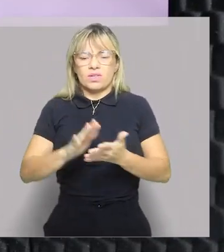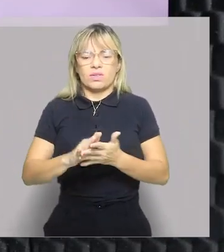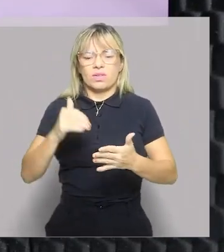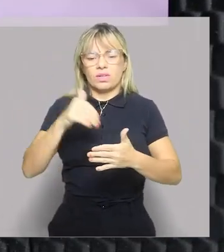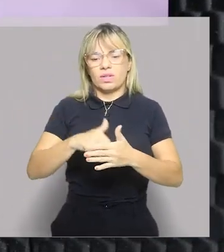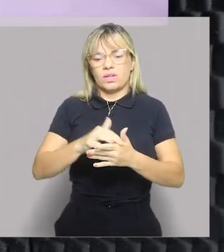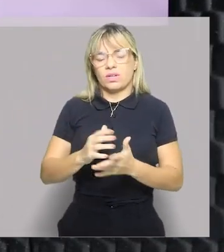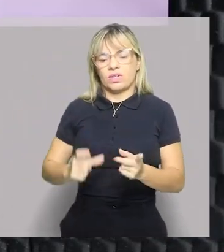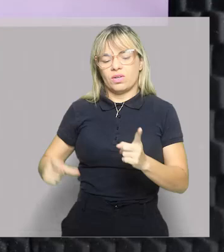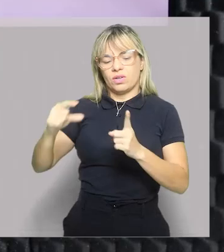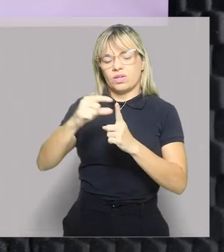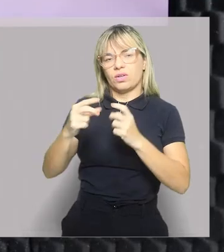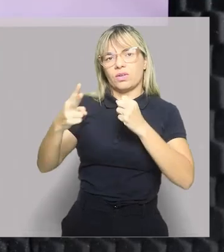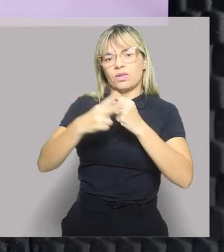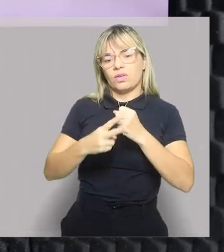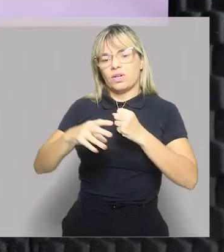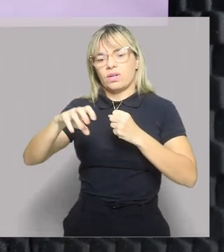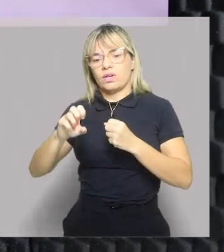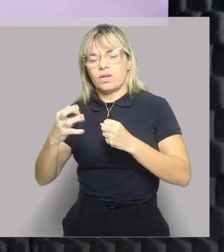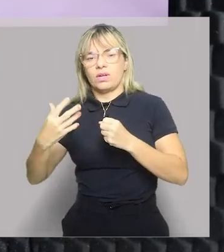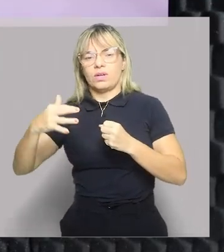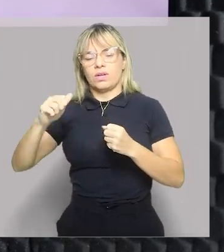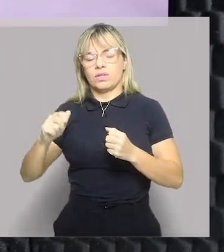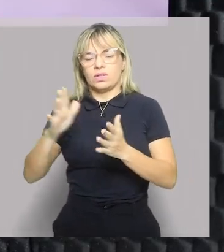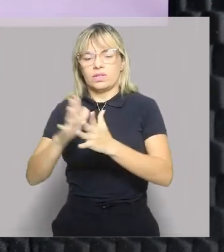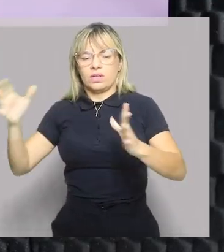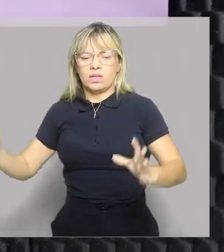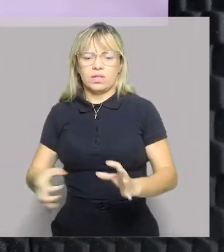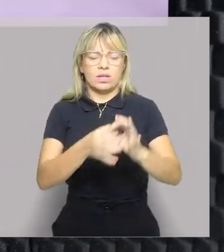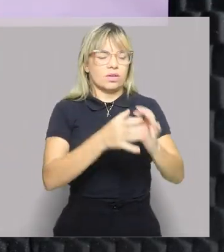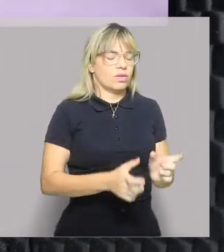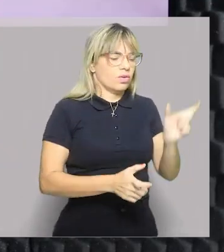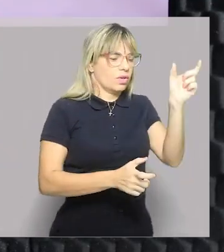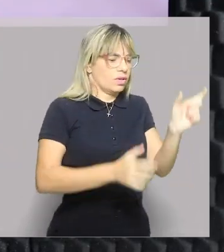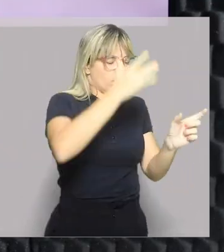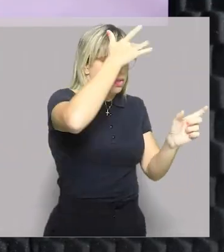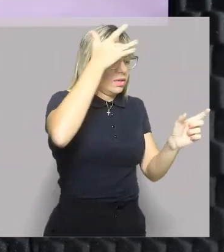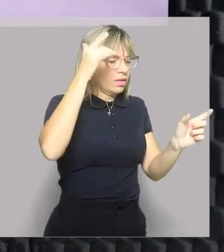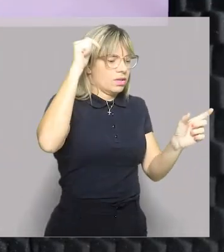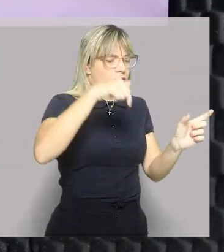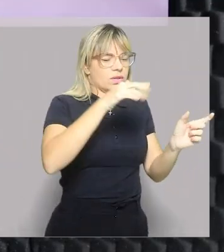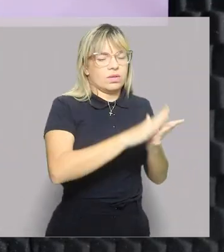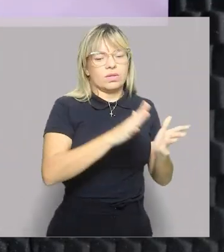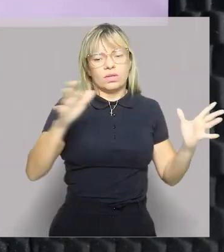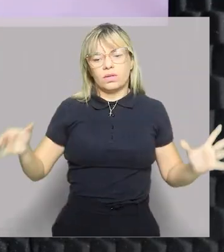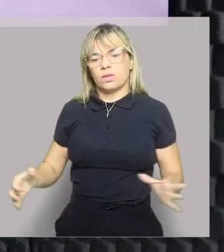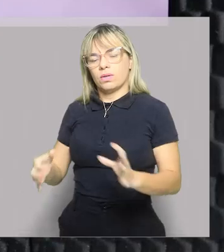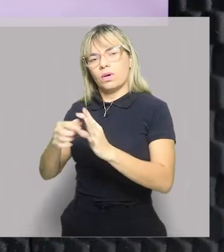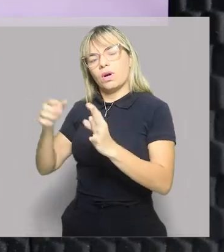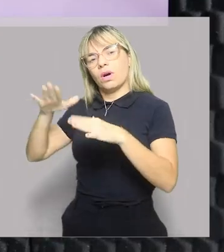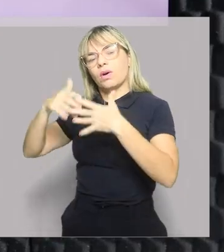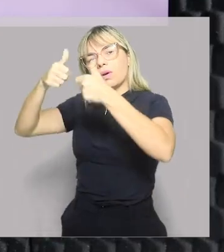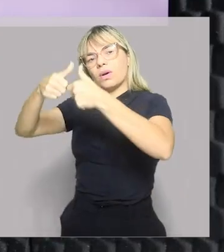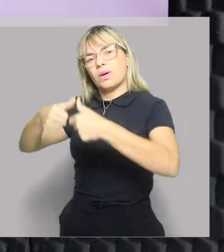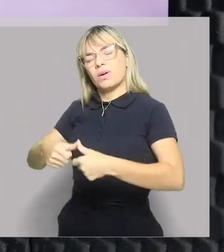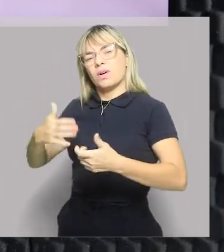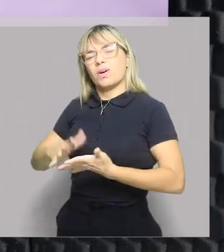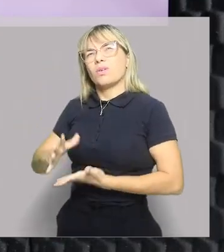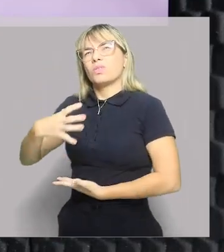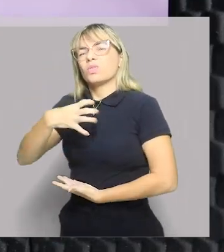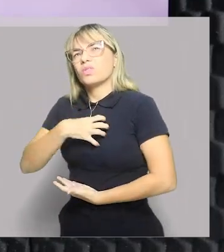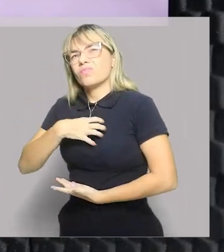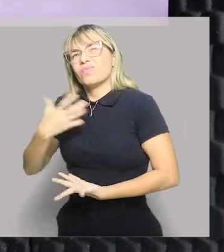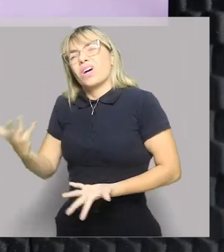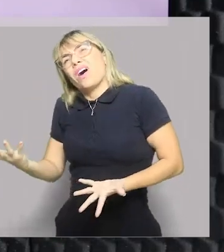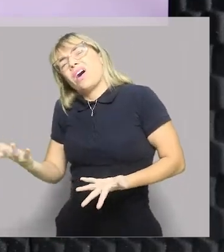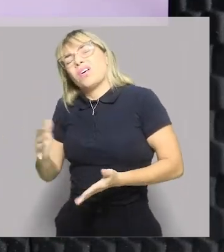estar, ele está ligando o sujeito, que no caso é os eleitores, a um estado, né? Estão